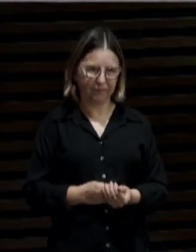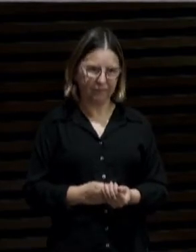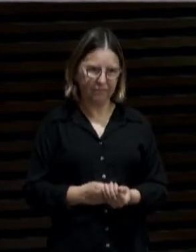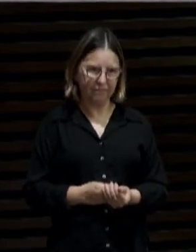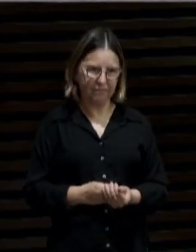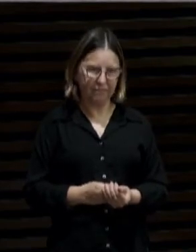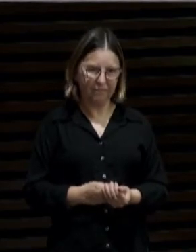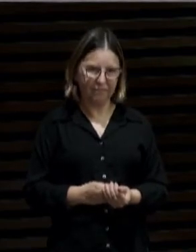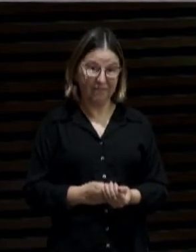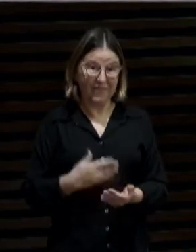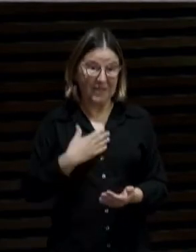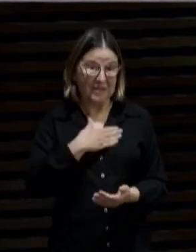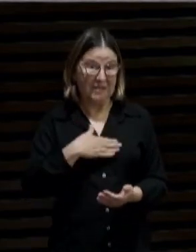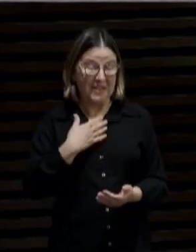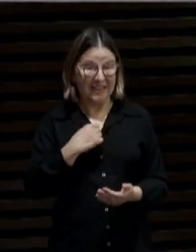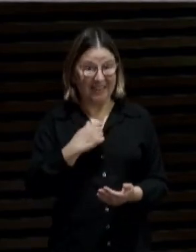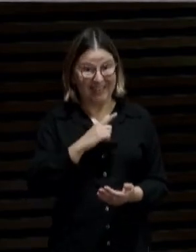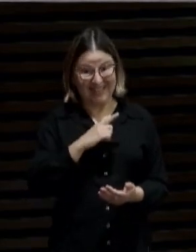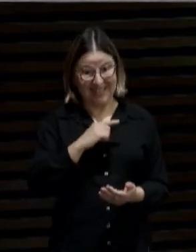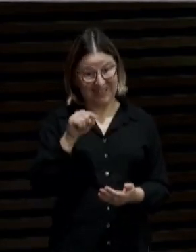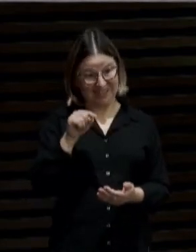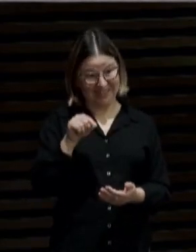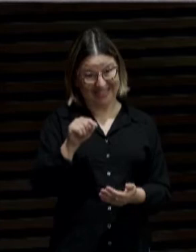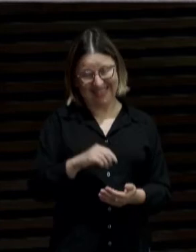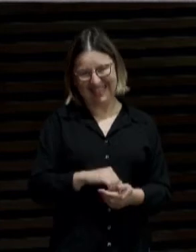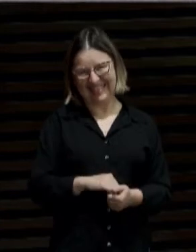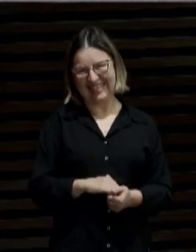Que prazer que eu tenho em você.